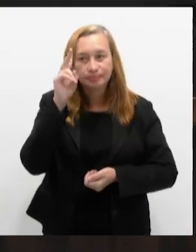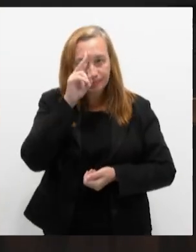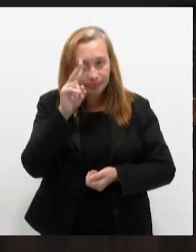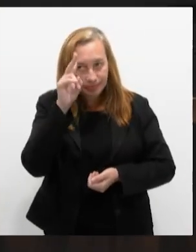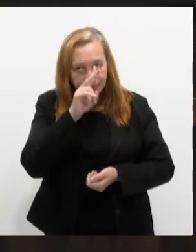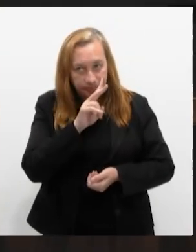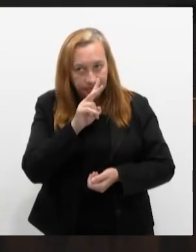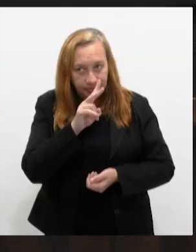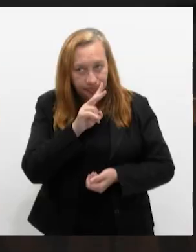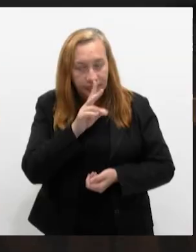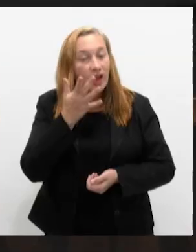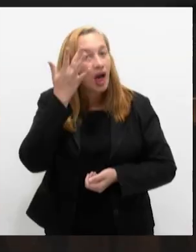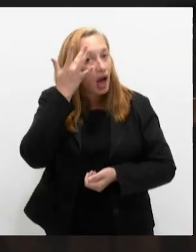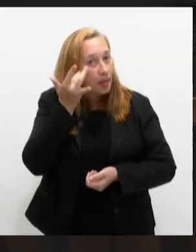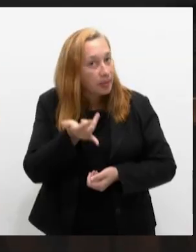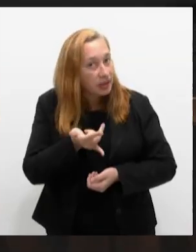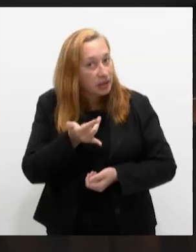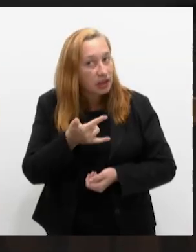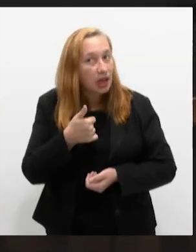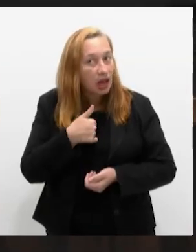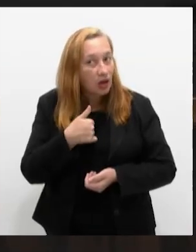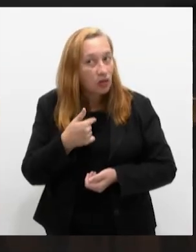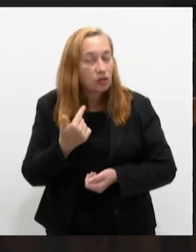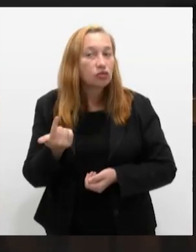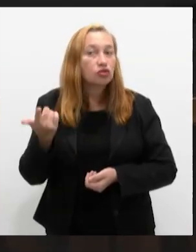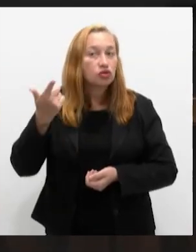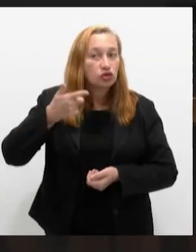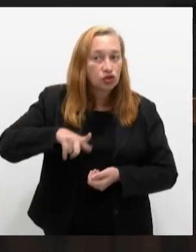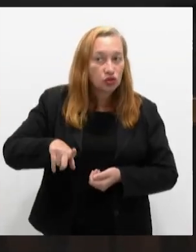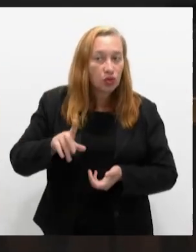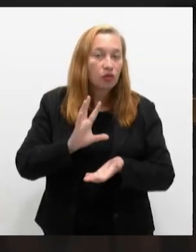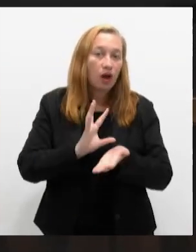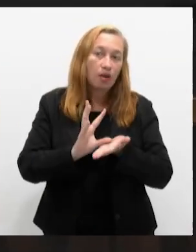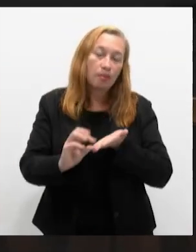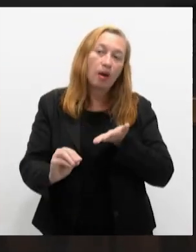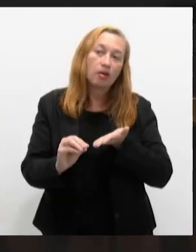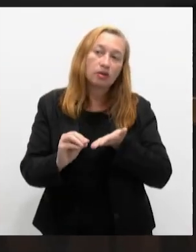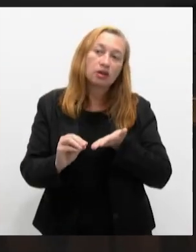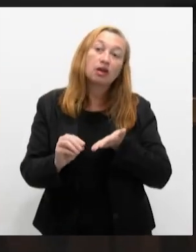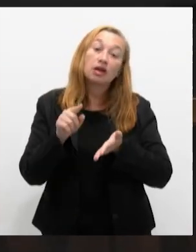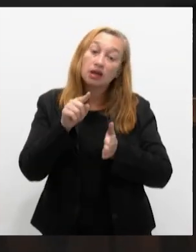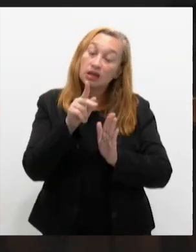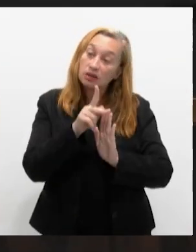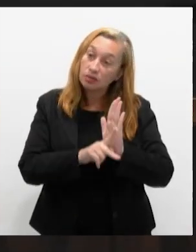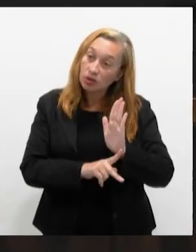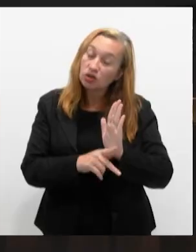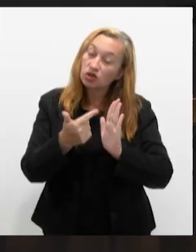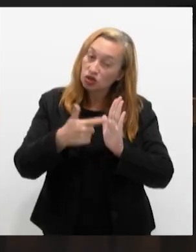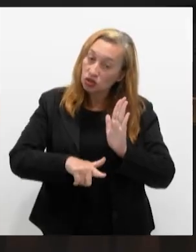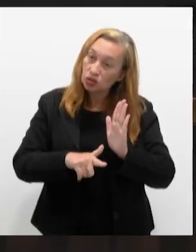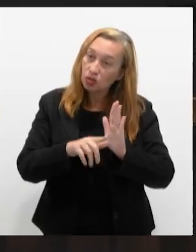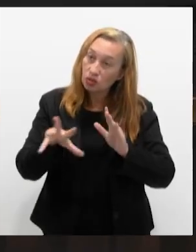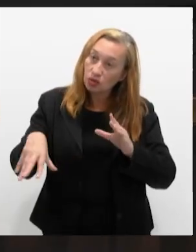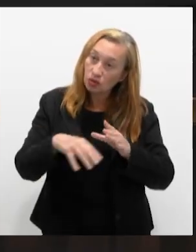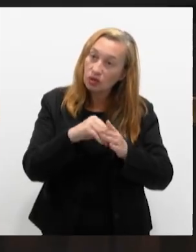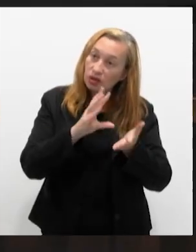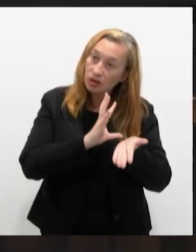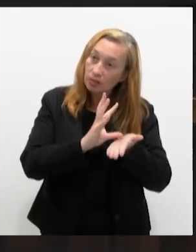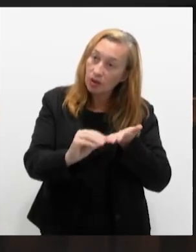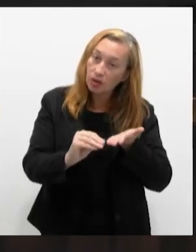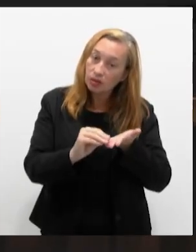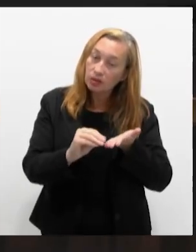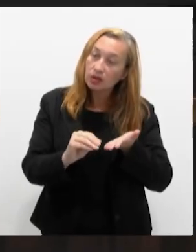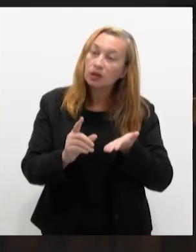lembrando que amanhã eu republicarei a pauta e esse projeto estará novamente à pauta, de forma